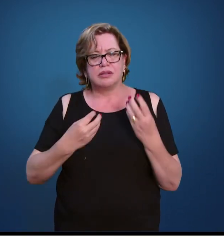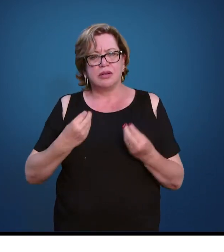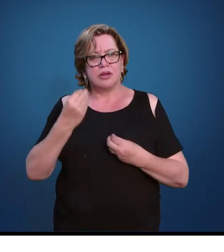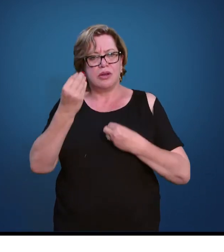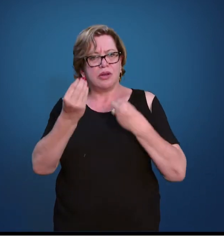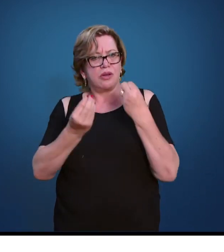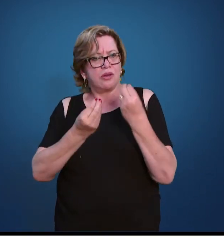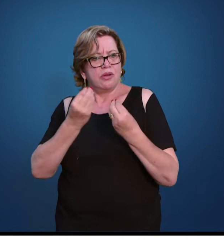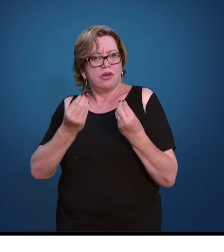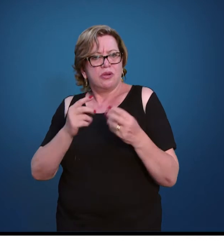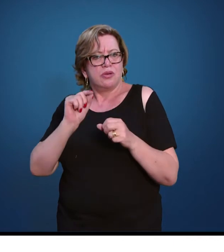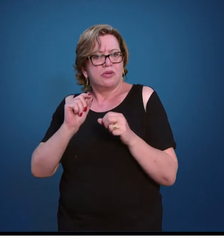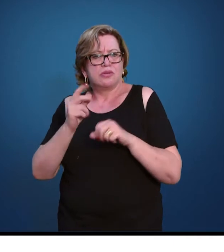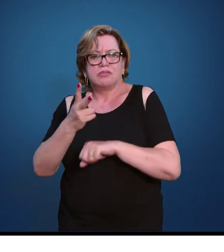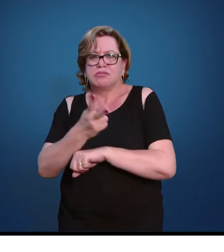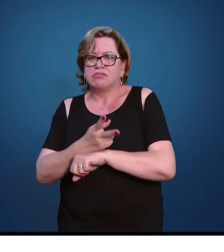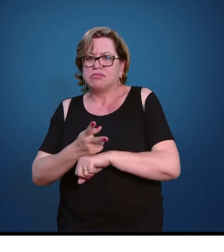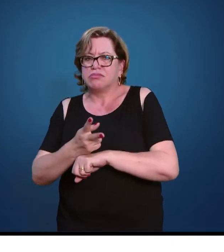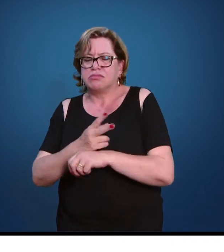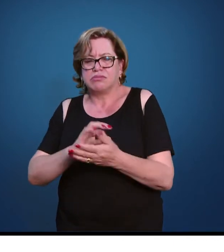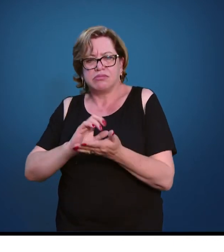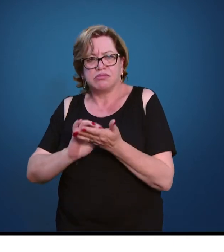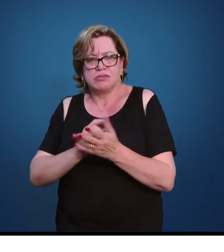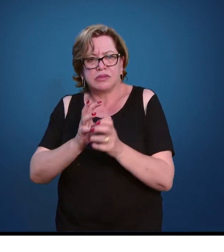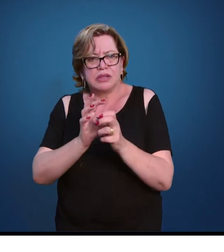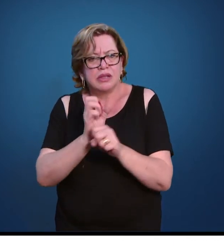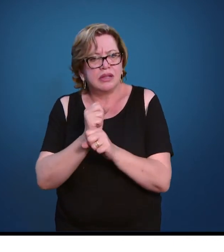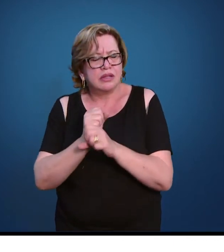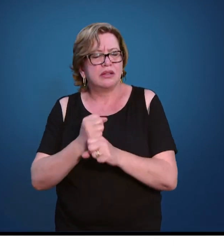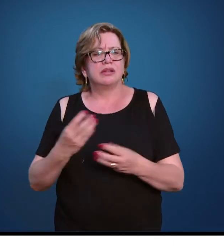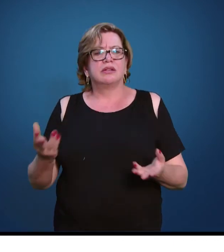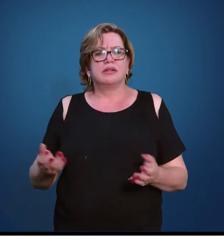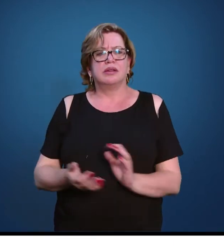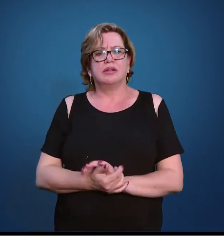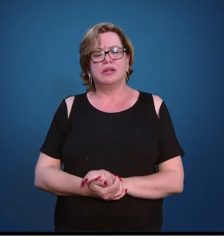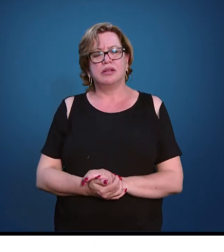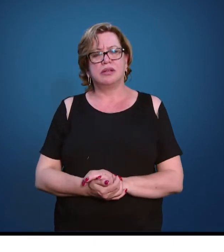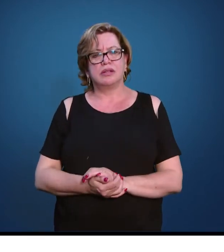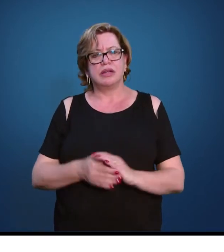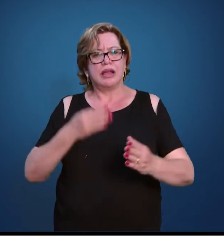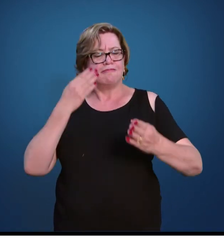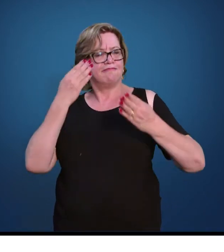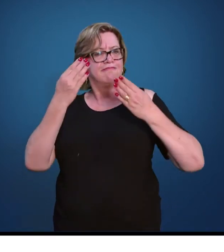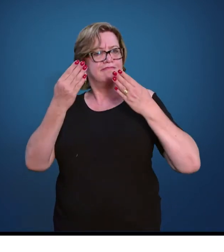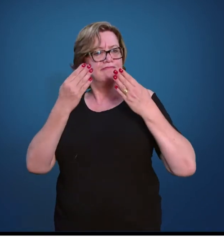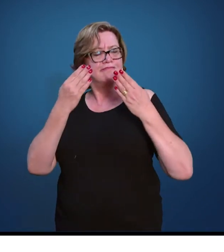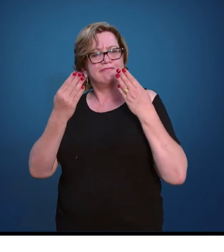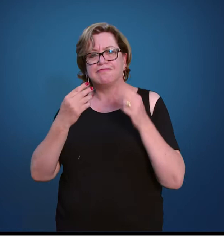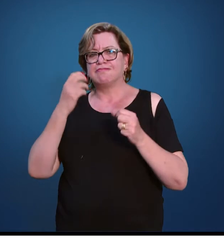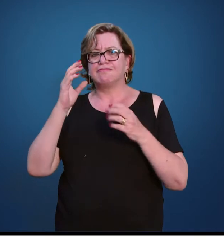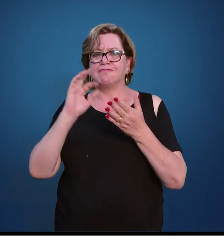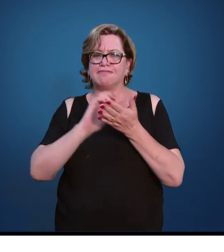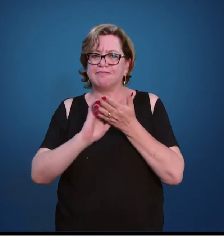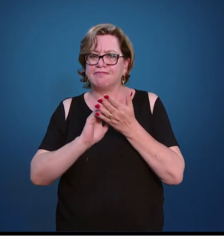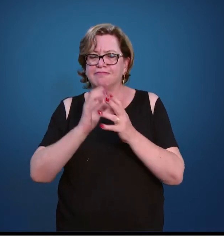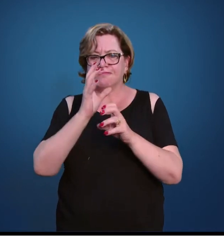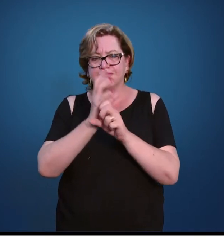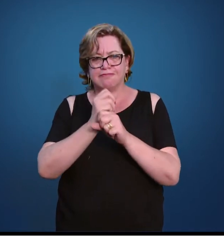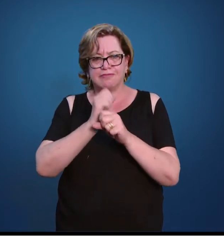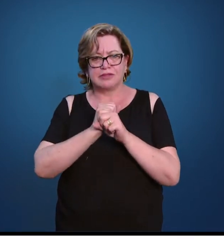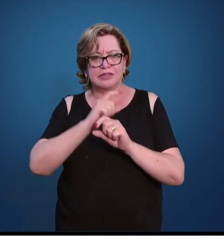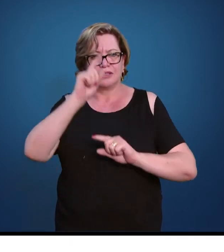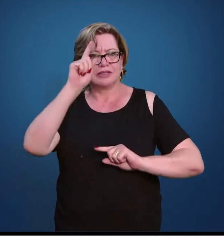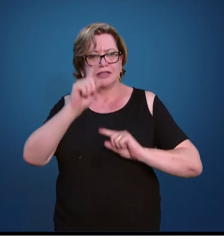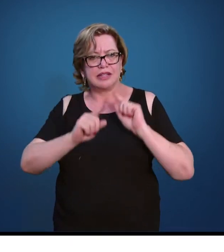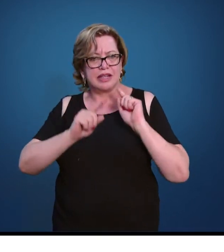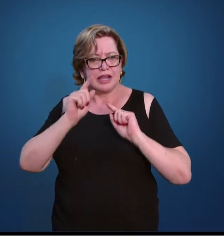de informação eu busco numa demonstração contábil? A análise das demonstrações contábeis nada mais é do